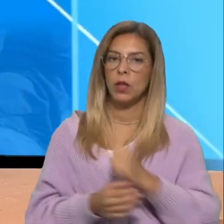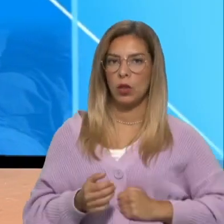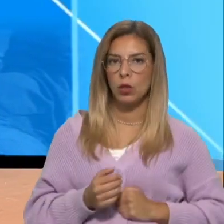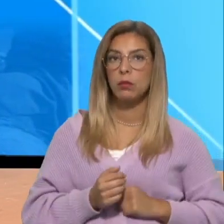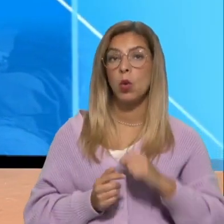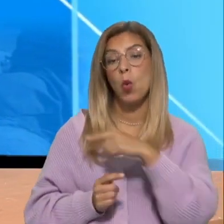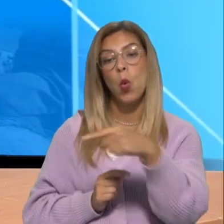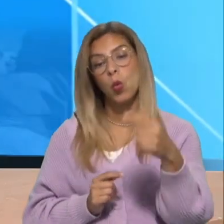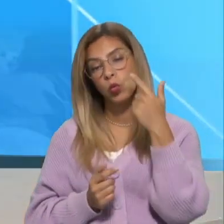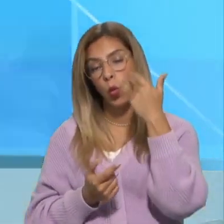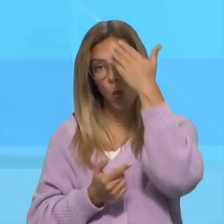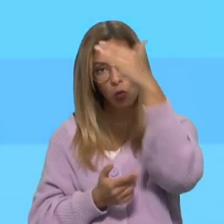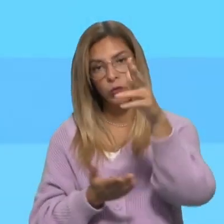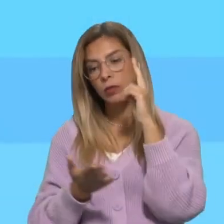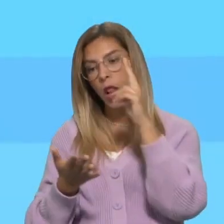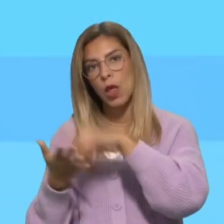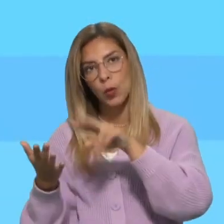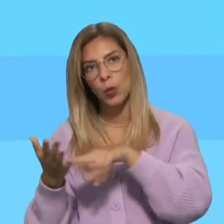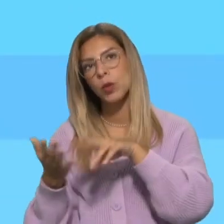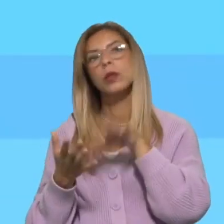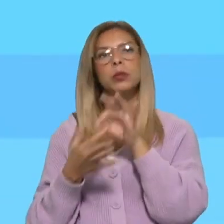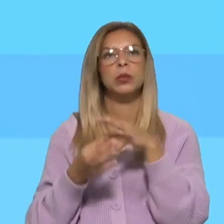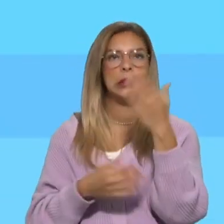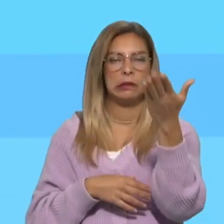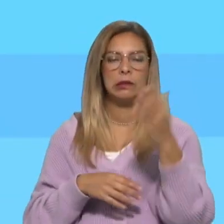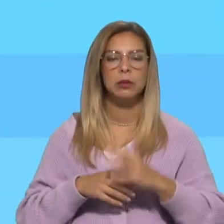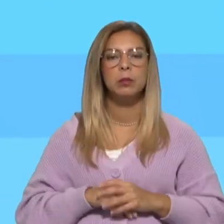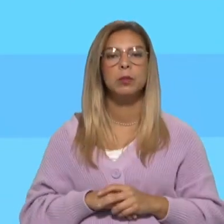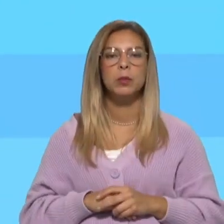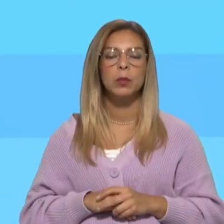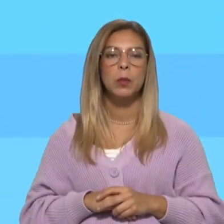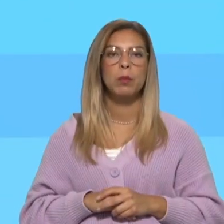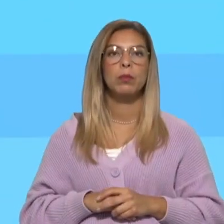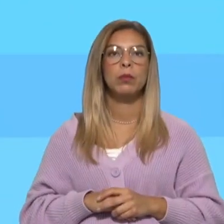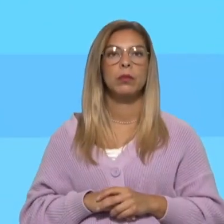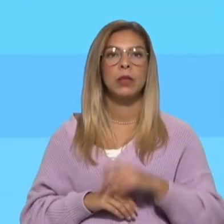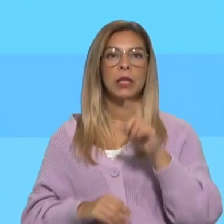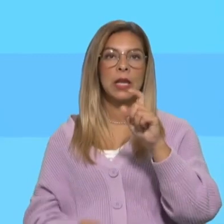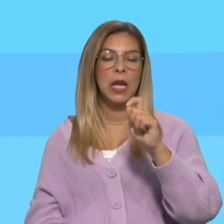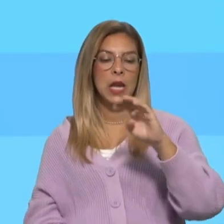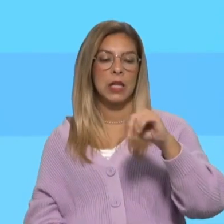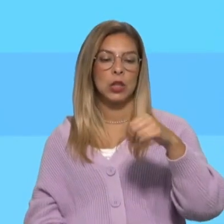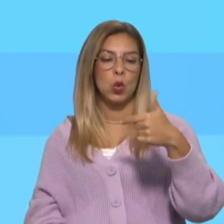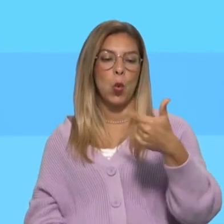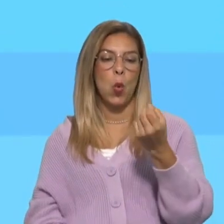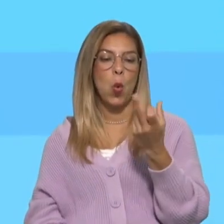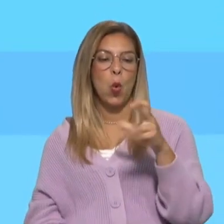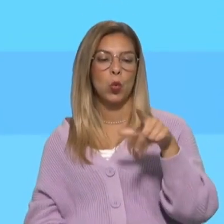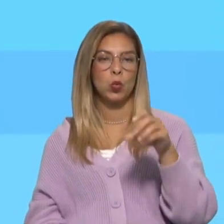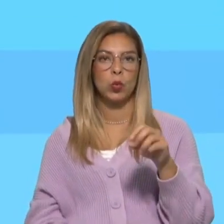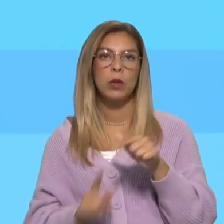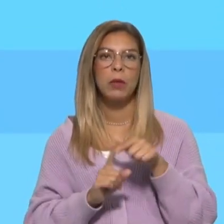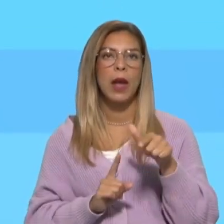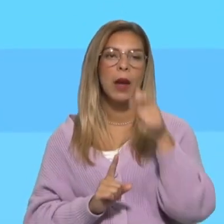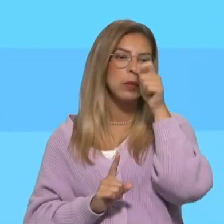os outros ensaios que a coleção tem. Este outro é uma ideia, não é uma palavra nova, é uma palavra